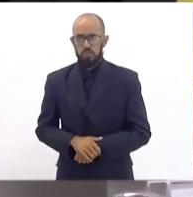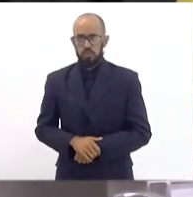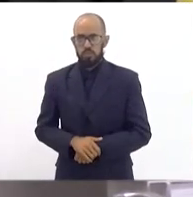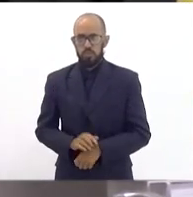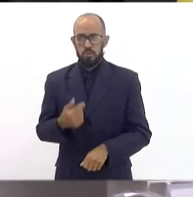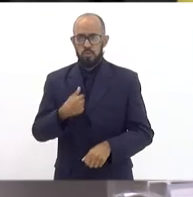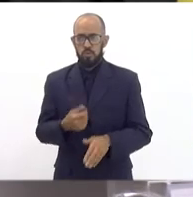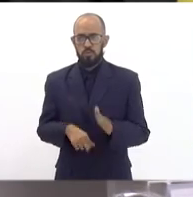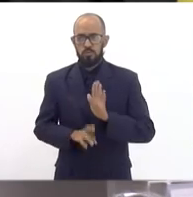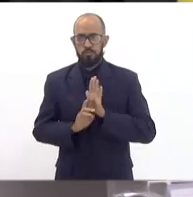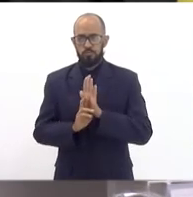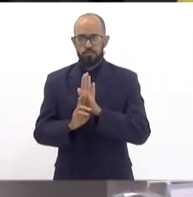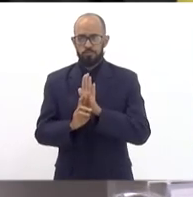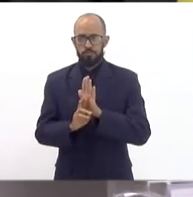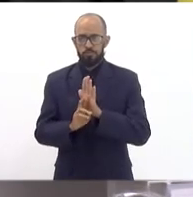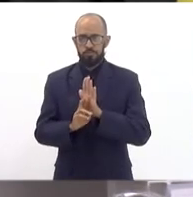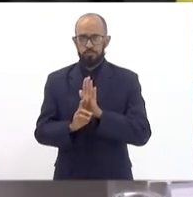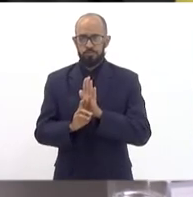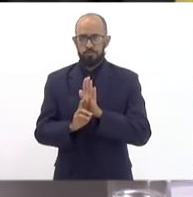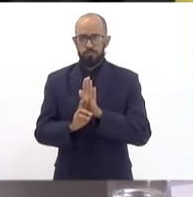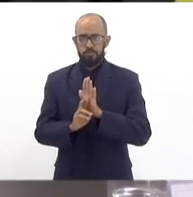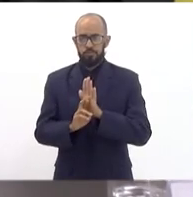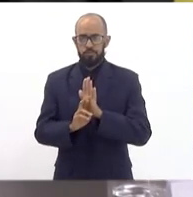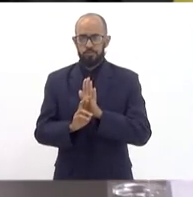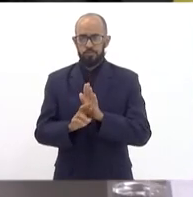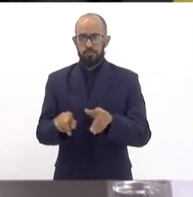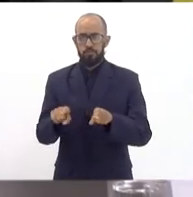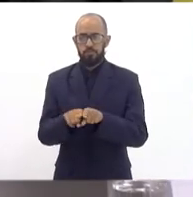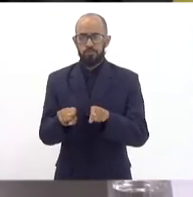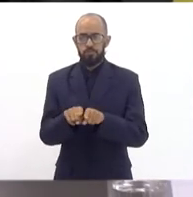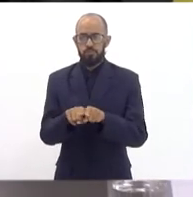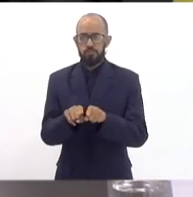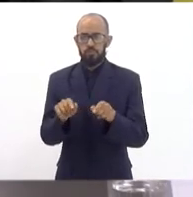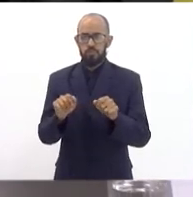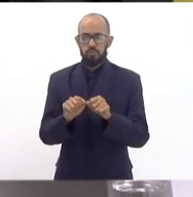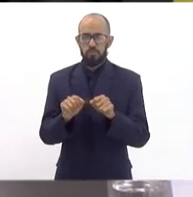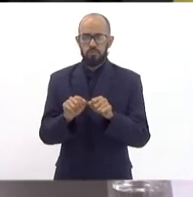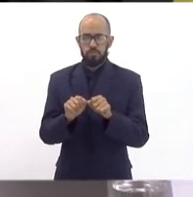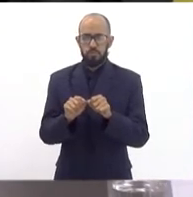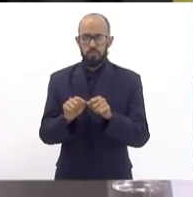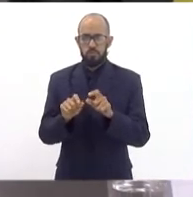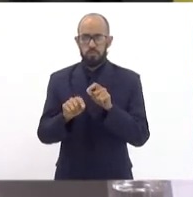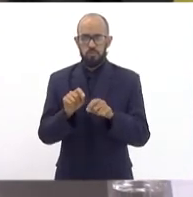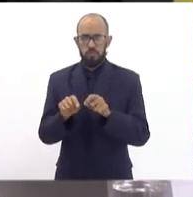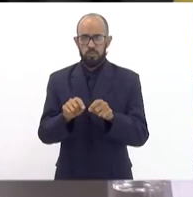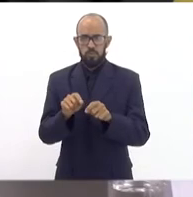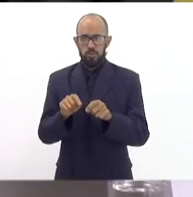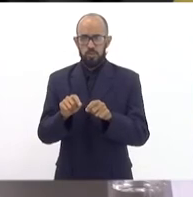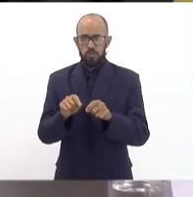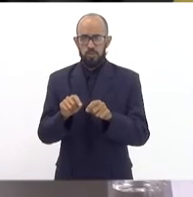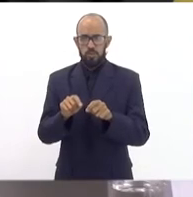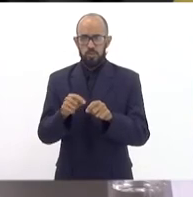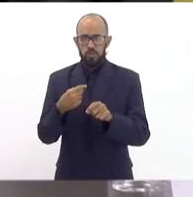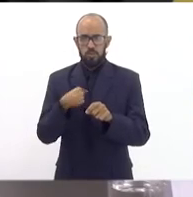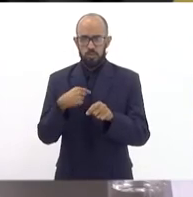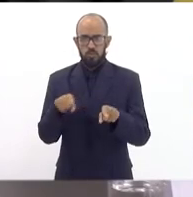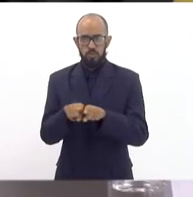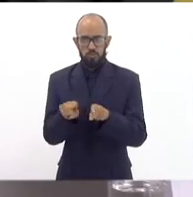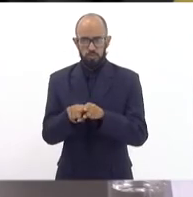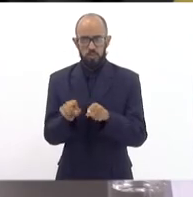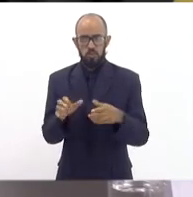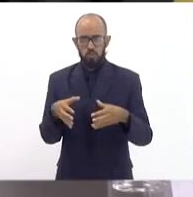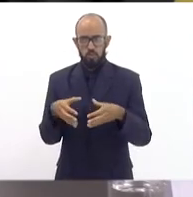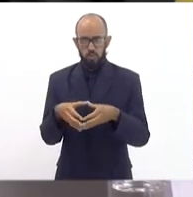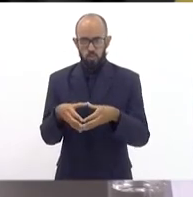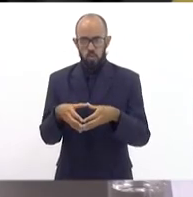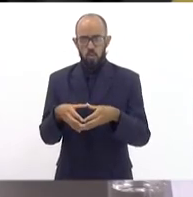do TCE. E também fazer um disclaimer rápido, que eu faço parte do corpo instrutivo, né? Do